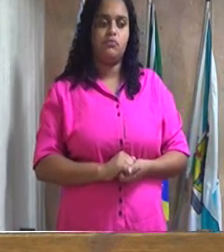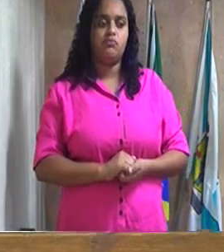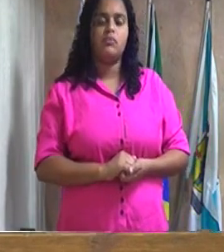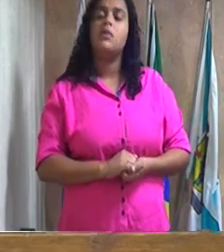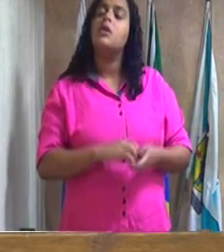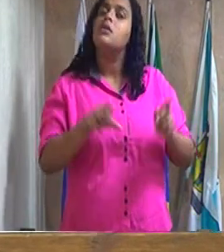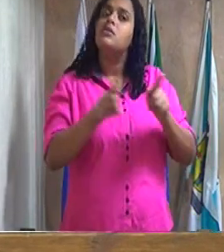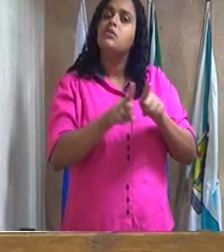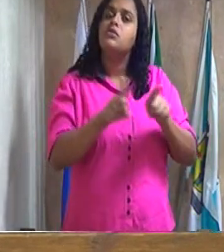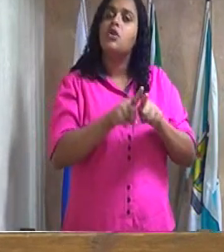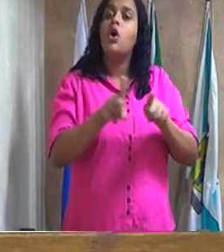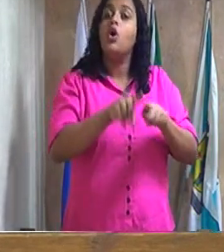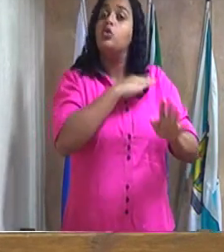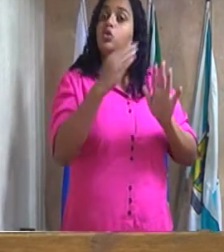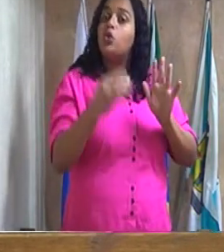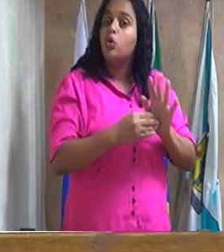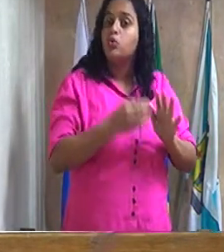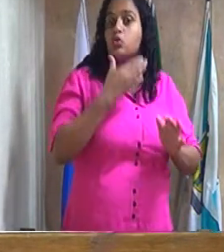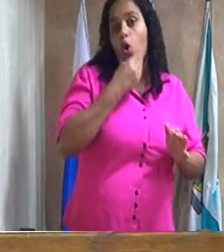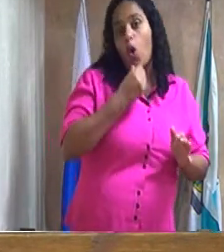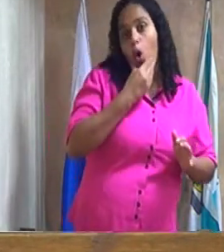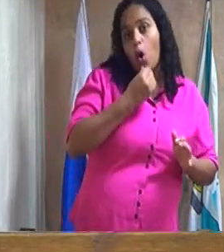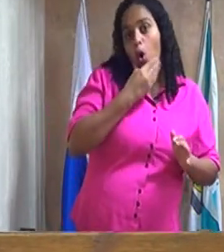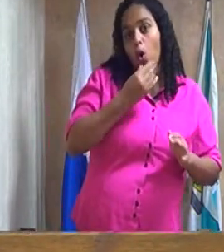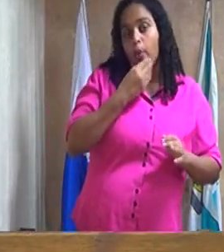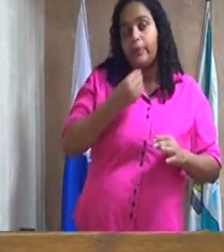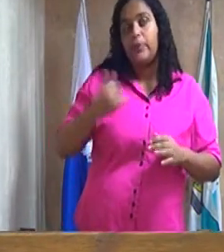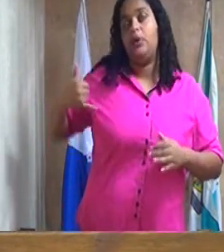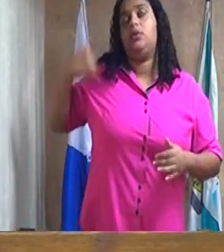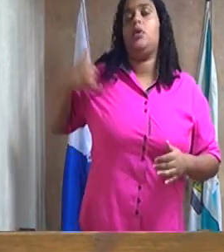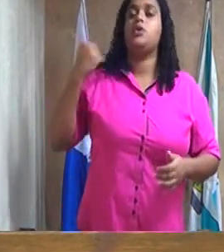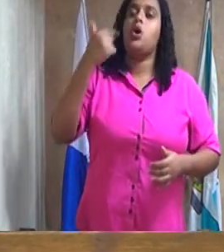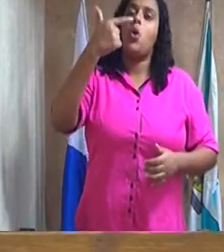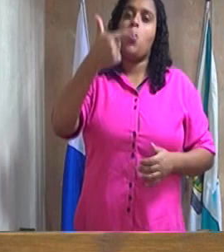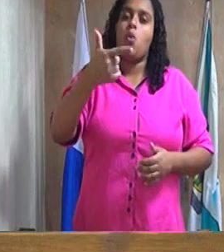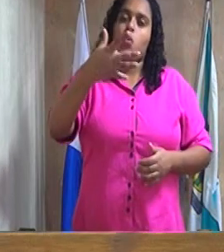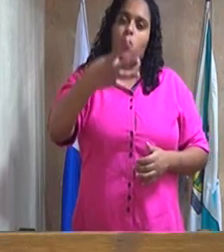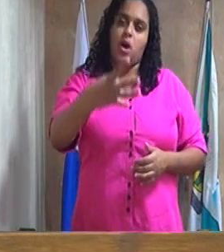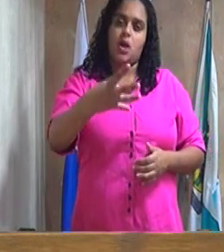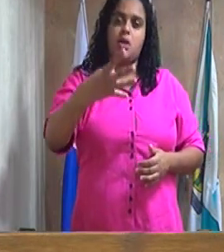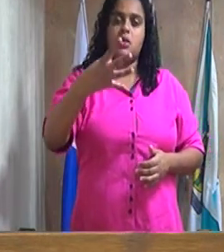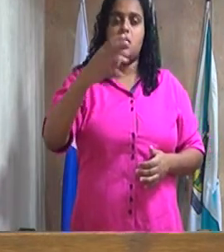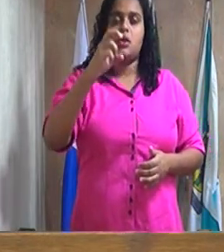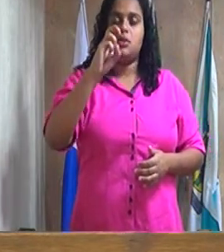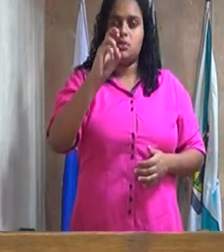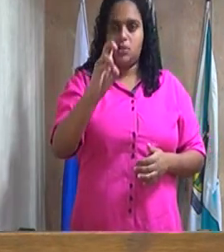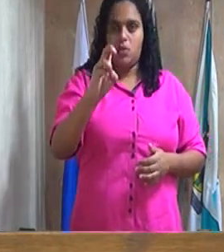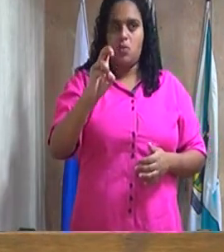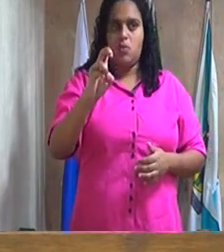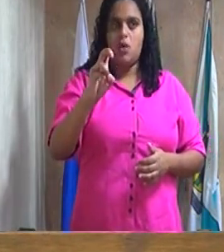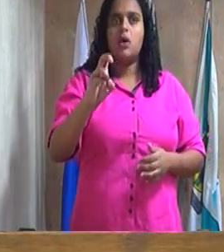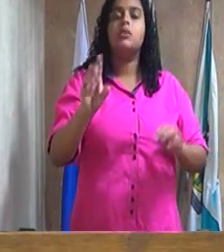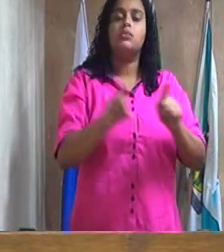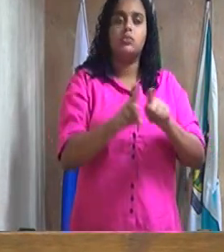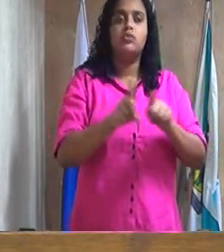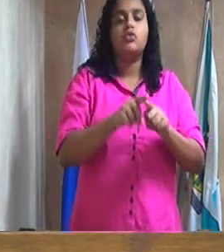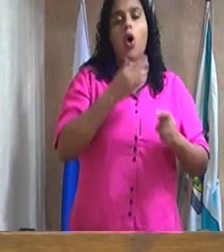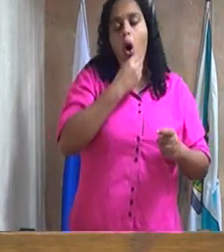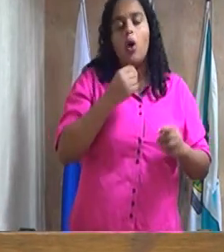se refere a todos os homens com idade a partir de 45 anos de idade, e